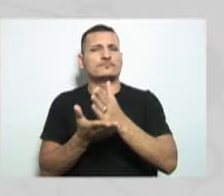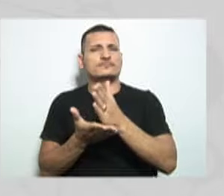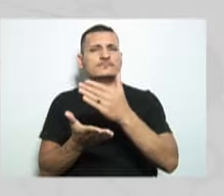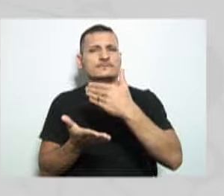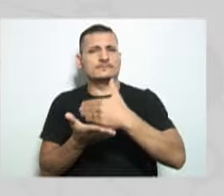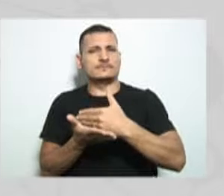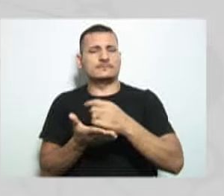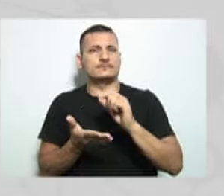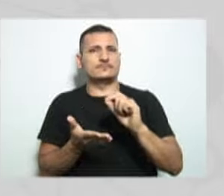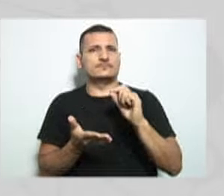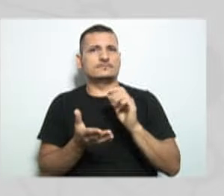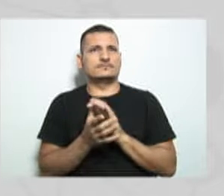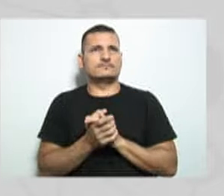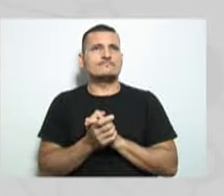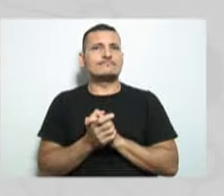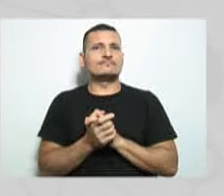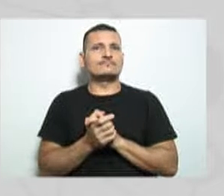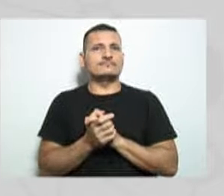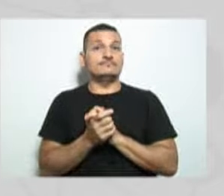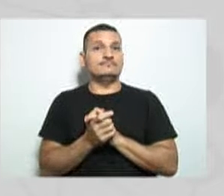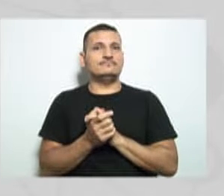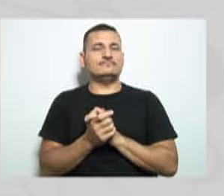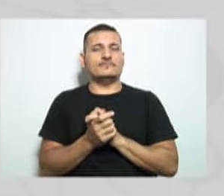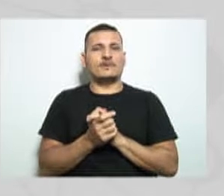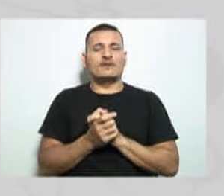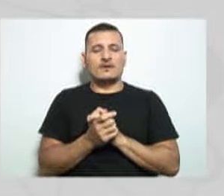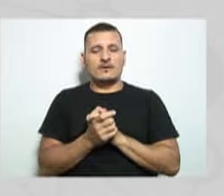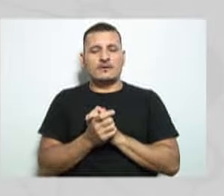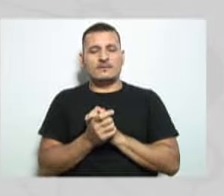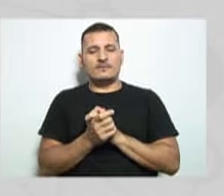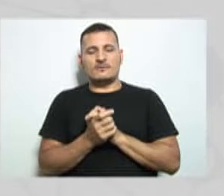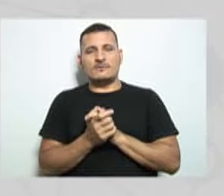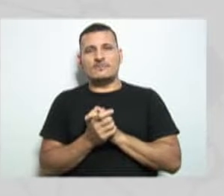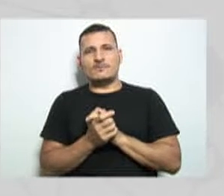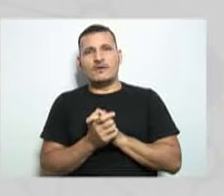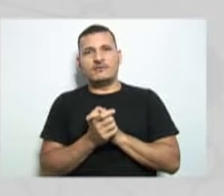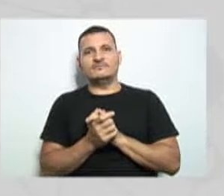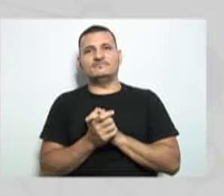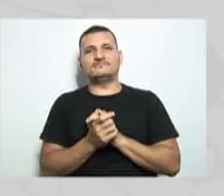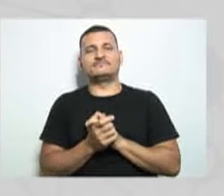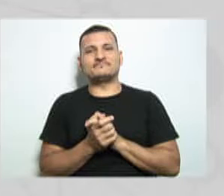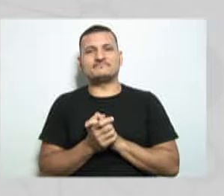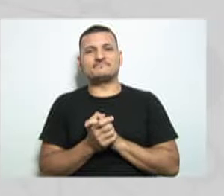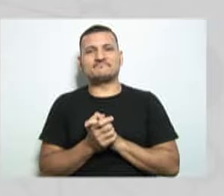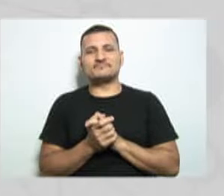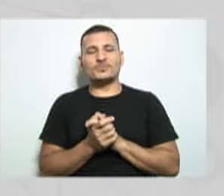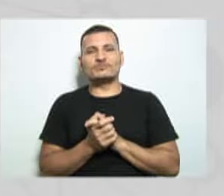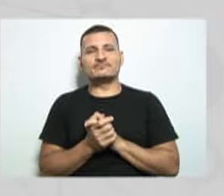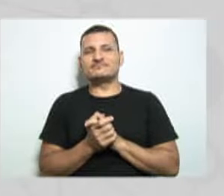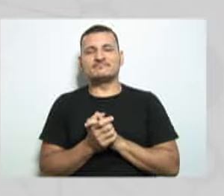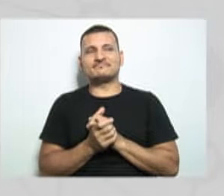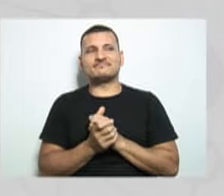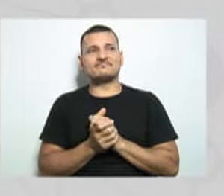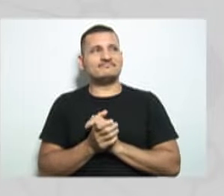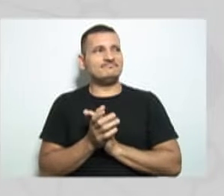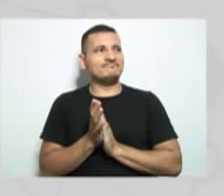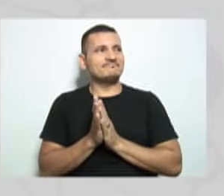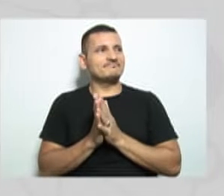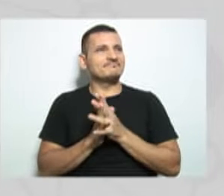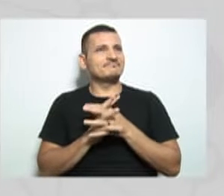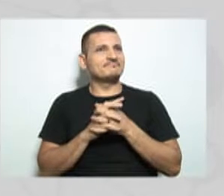entre o encargo tributário e a margem de ganho de preço.